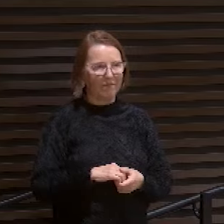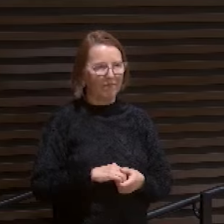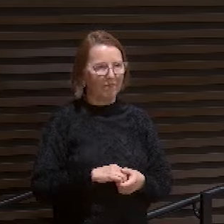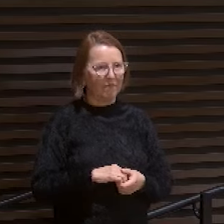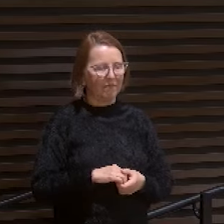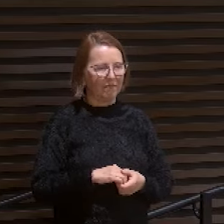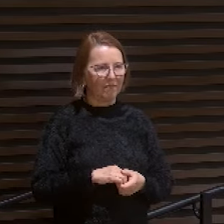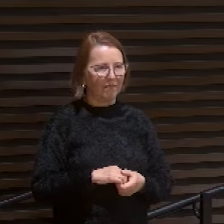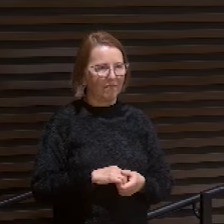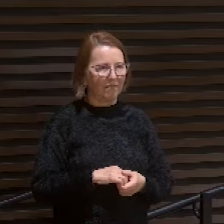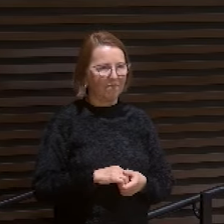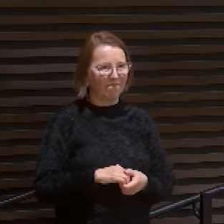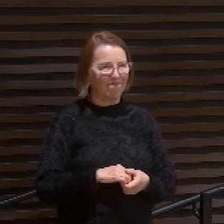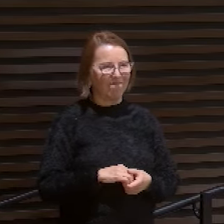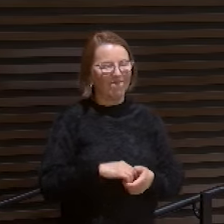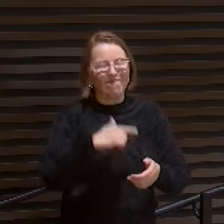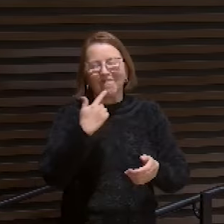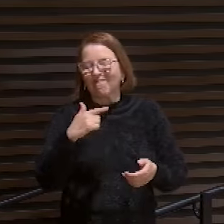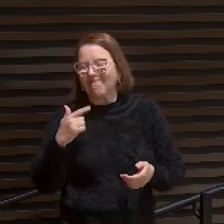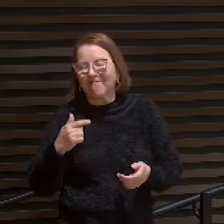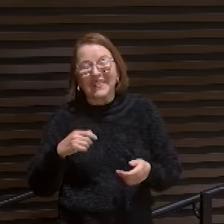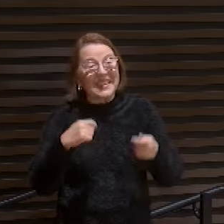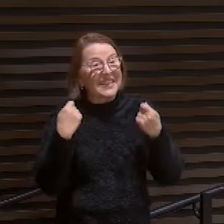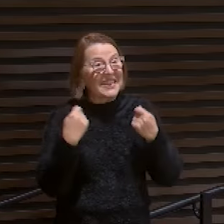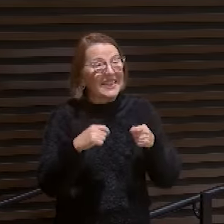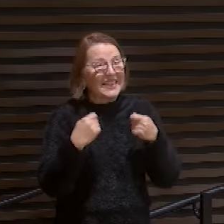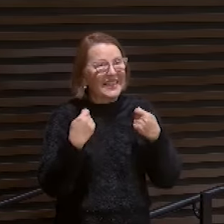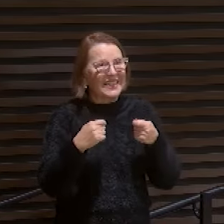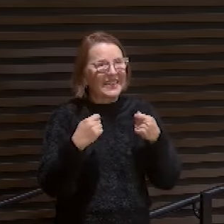Não há mais necessidade de